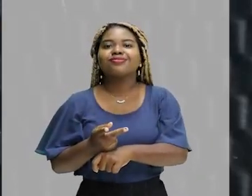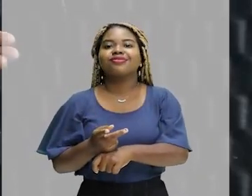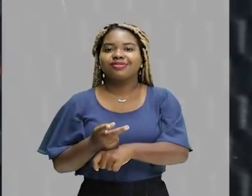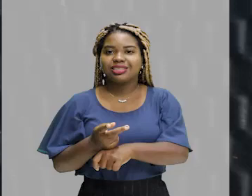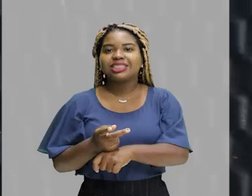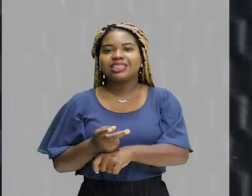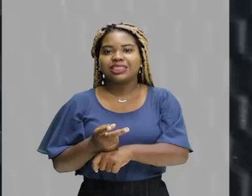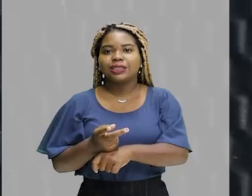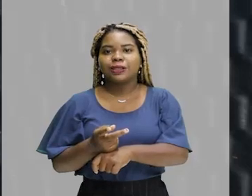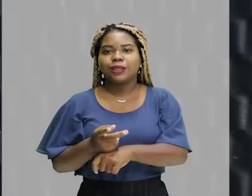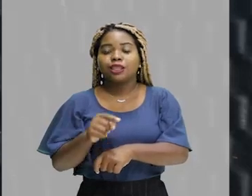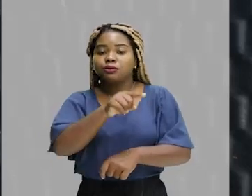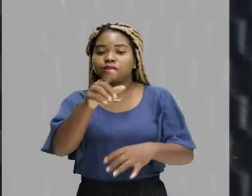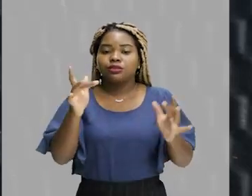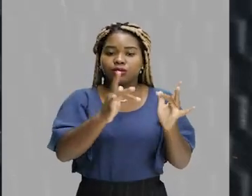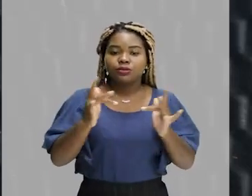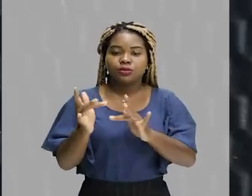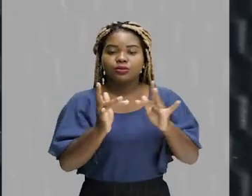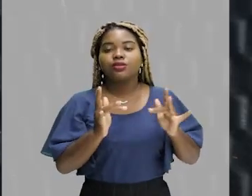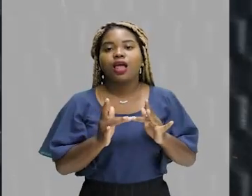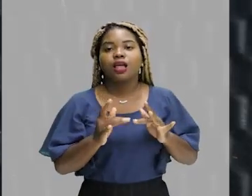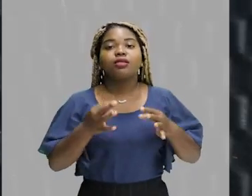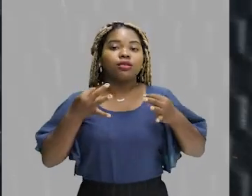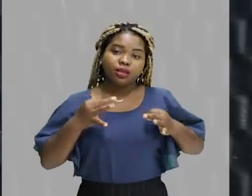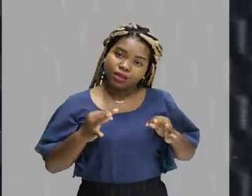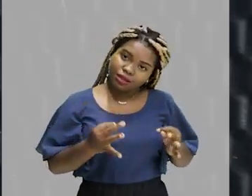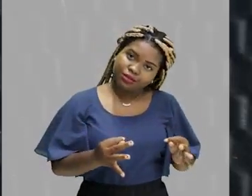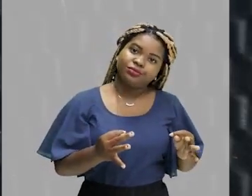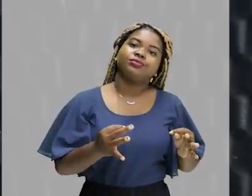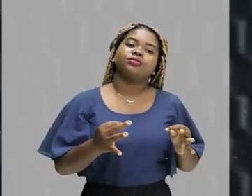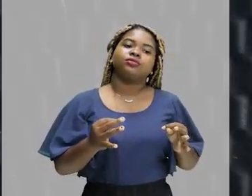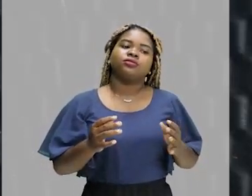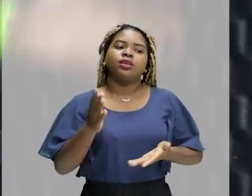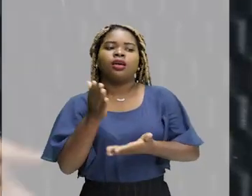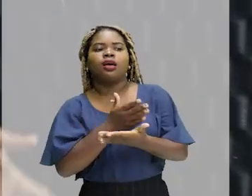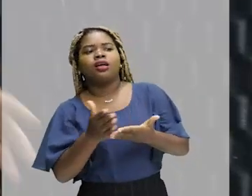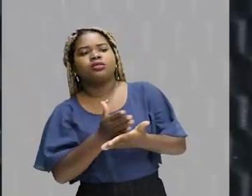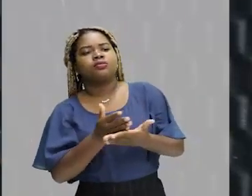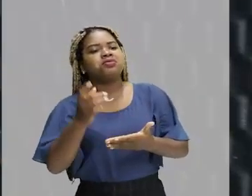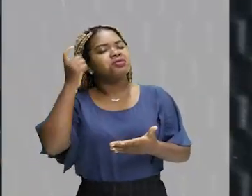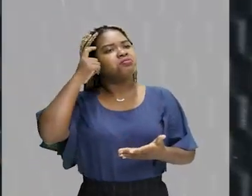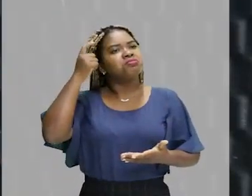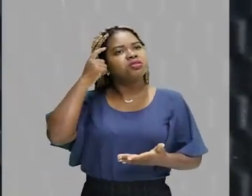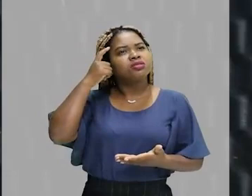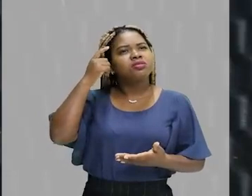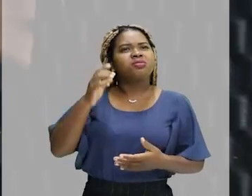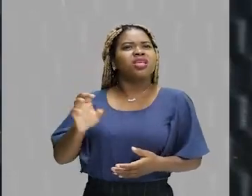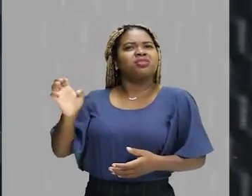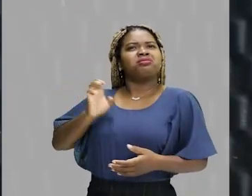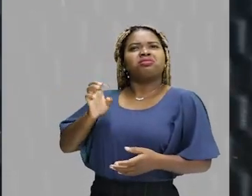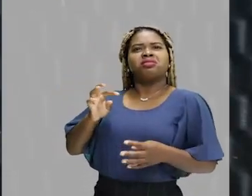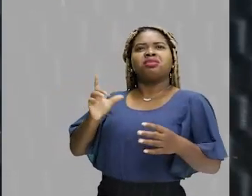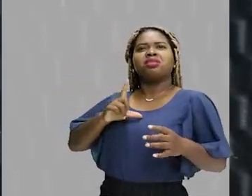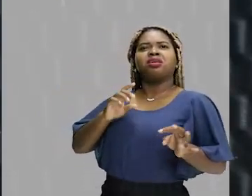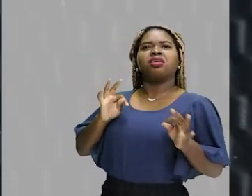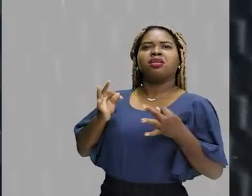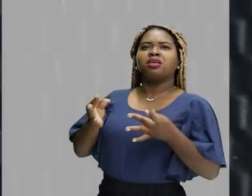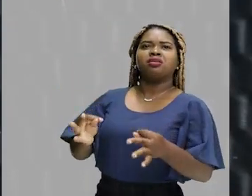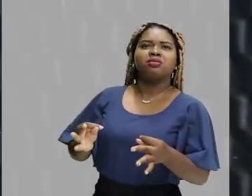gente entende a tecnologia só como aliada à produção de riqueza, claro, só a indústria, ou claramente só